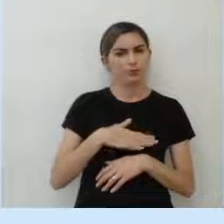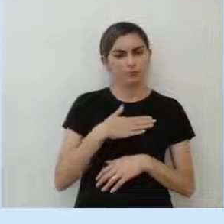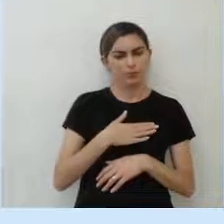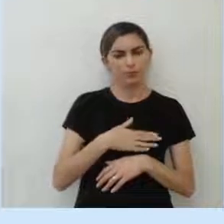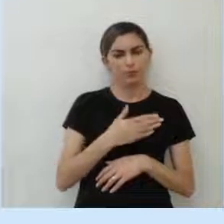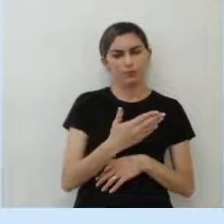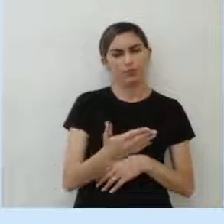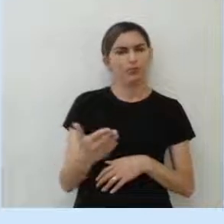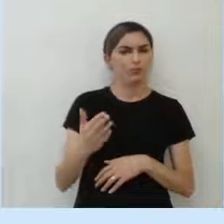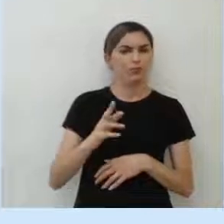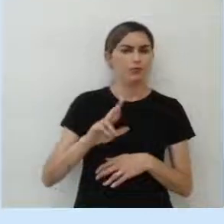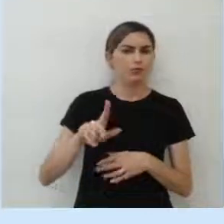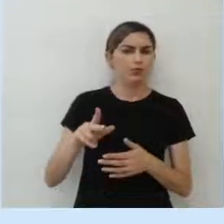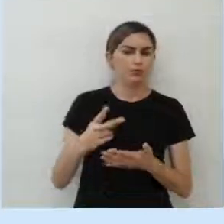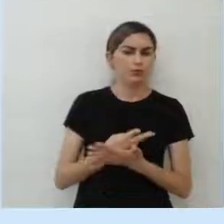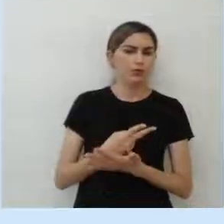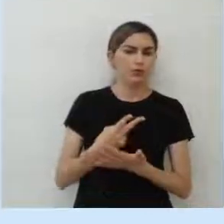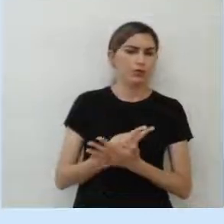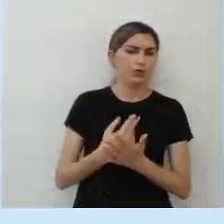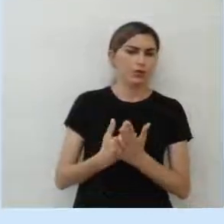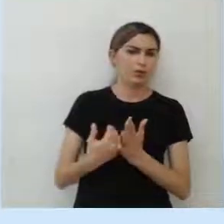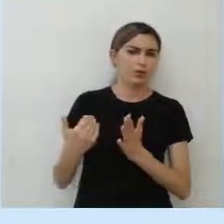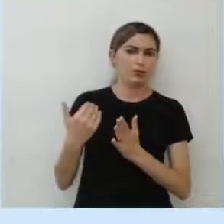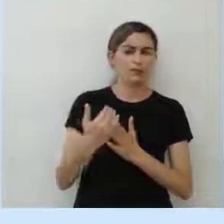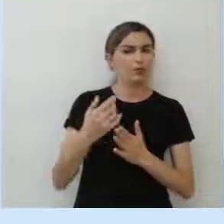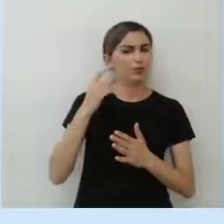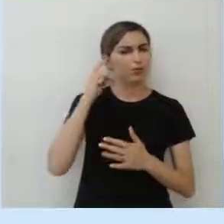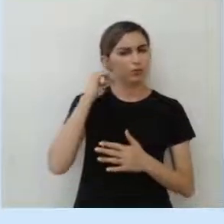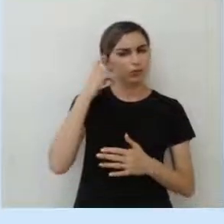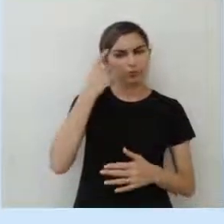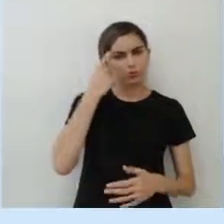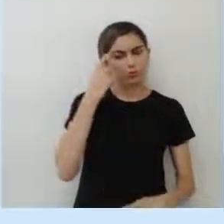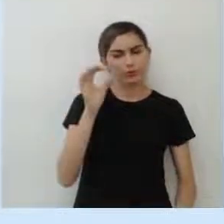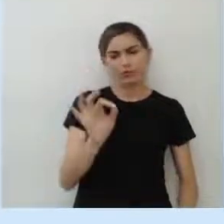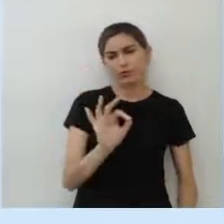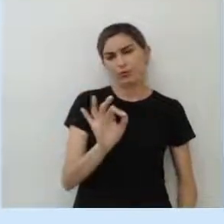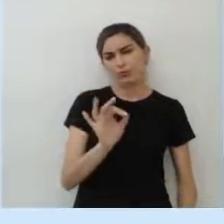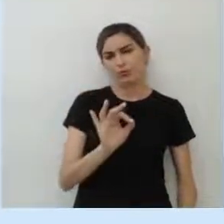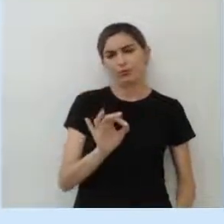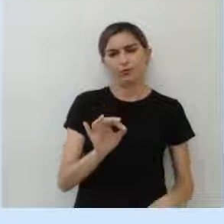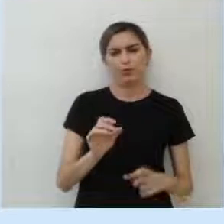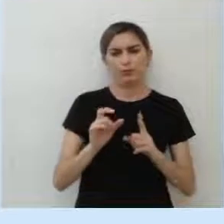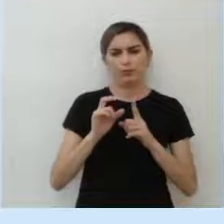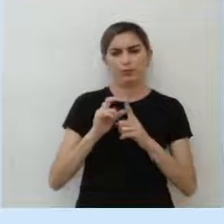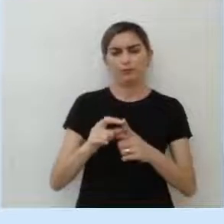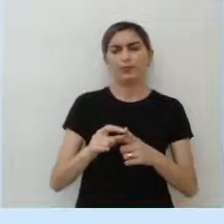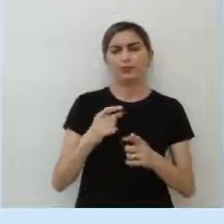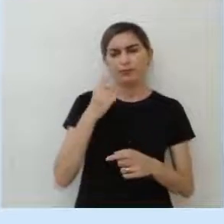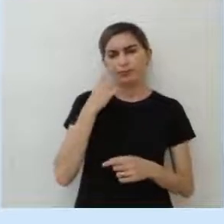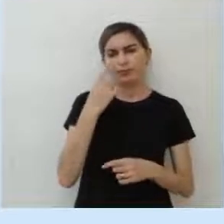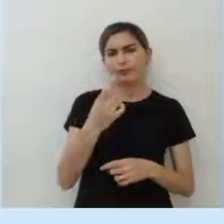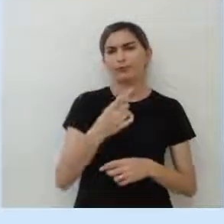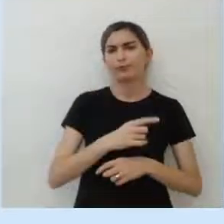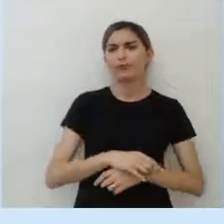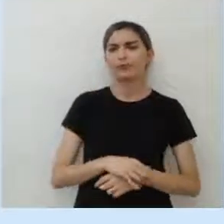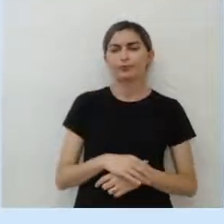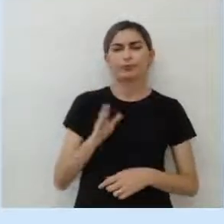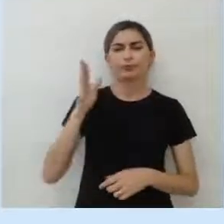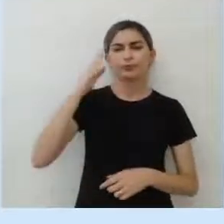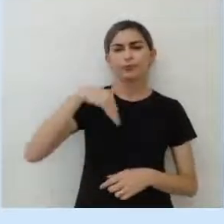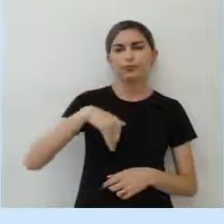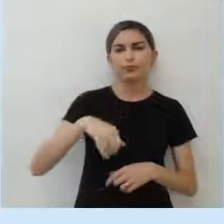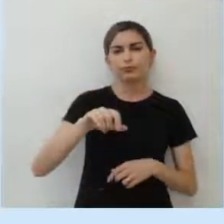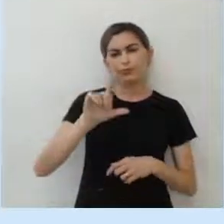vocês não errarem mais, não terem mais dúvida com relação a essas duas palavras. Então olha só. O mal com